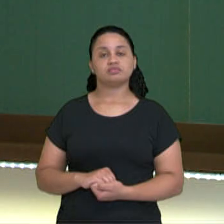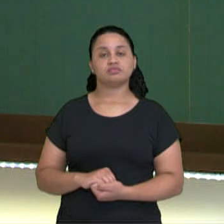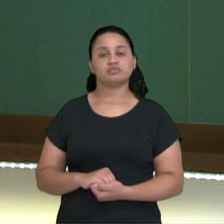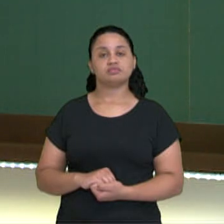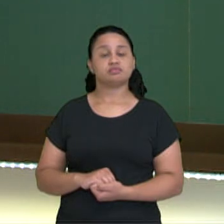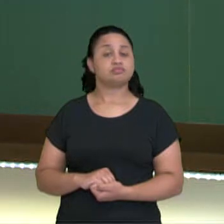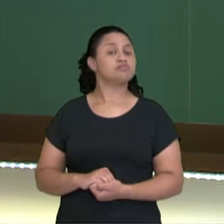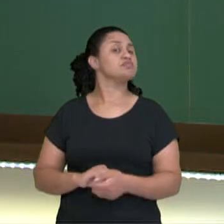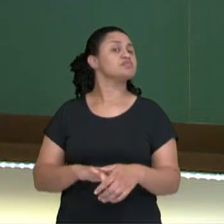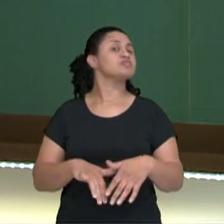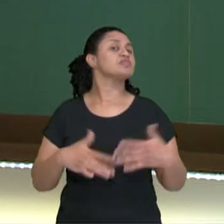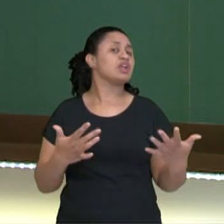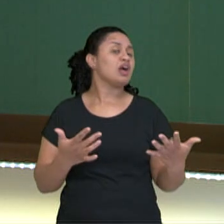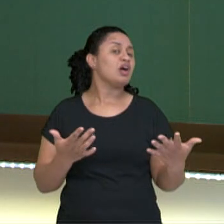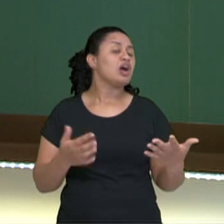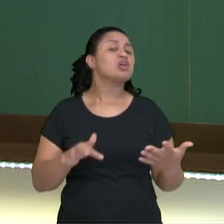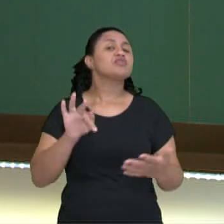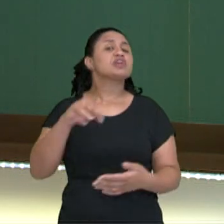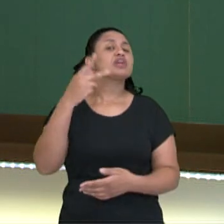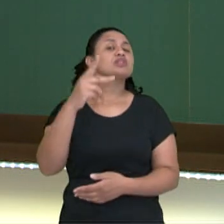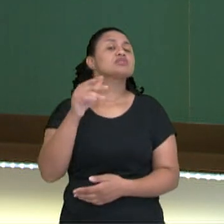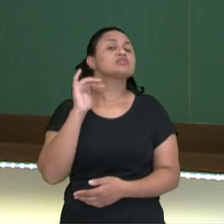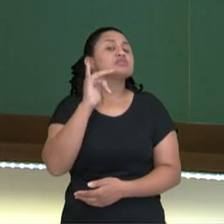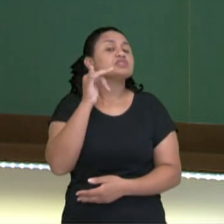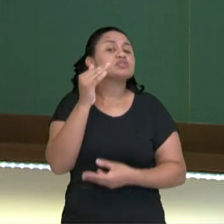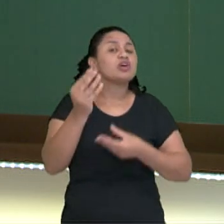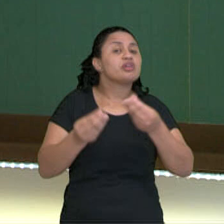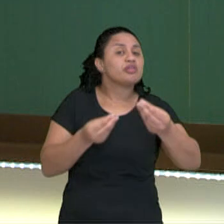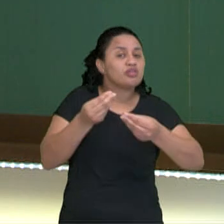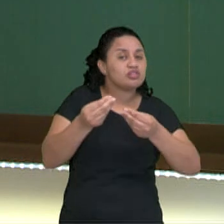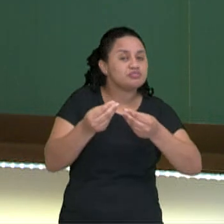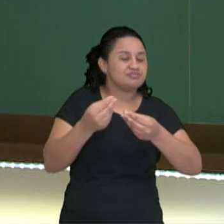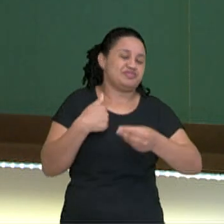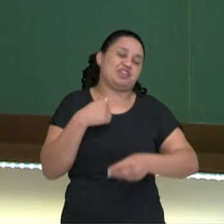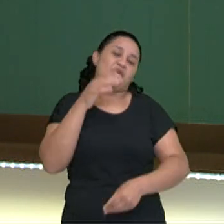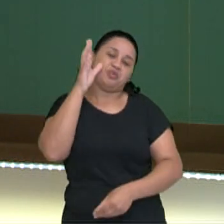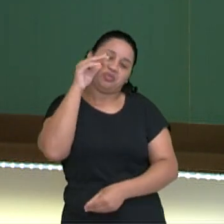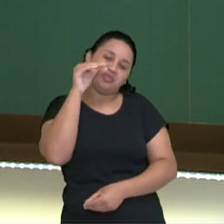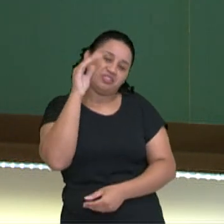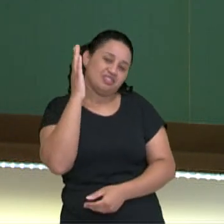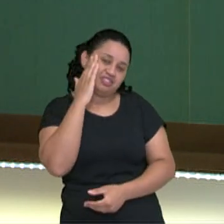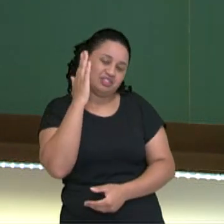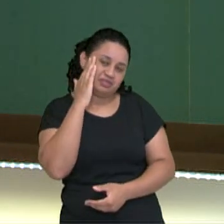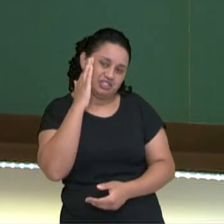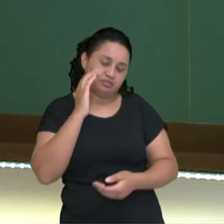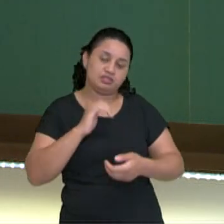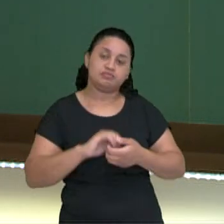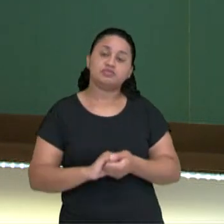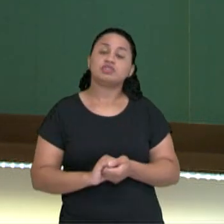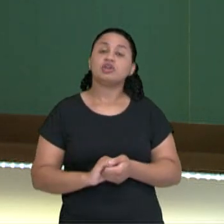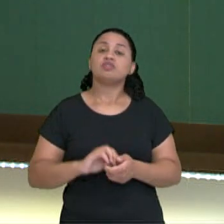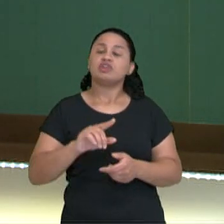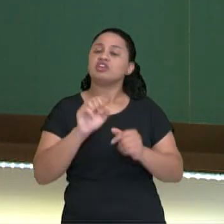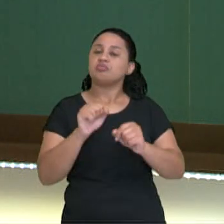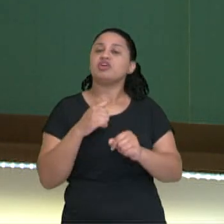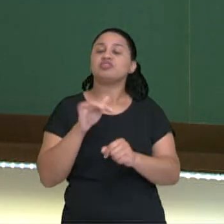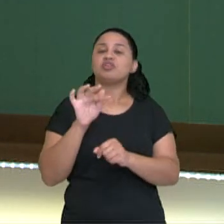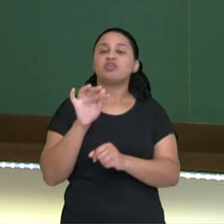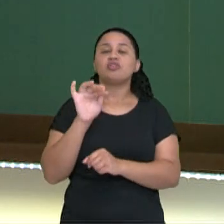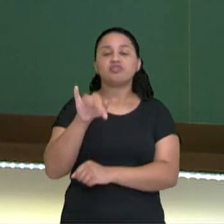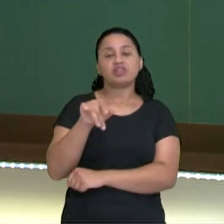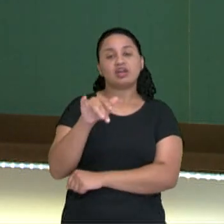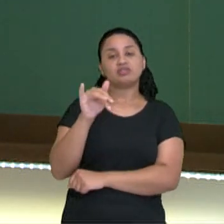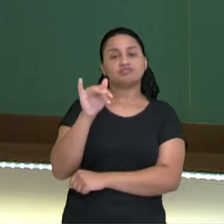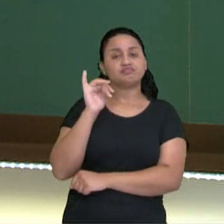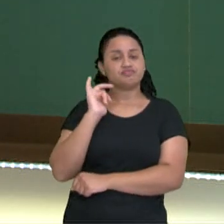E aí, como ficou o final da sua história? Mais uma vez eu estou curiosa para saber. Você pode pegar o final da história também,